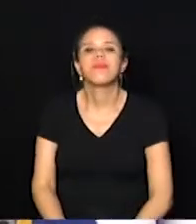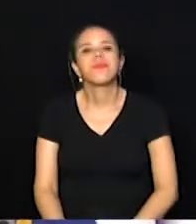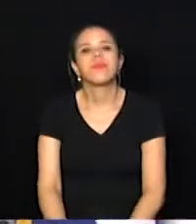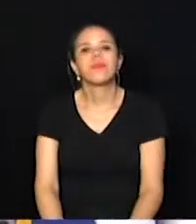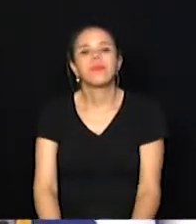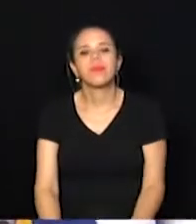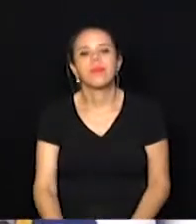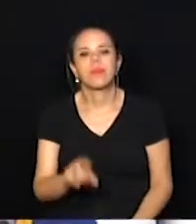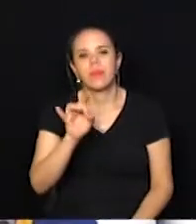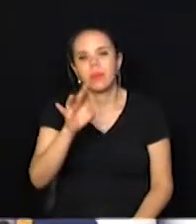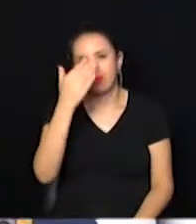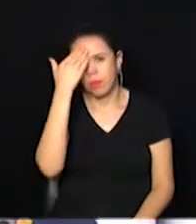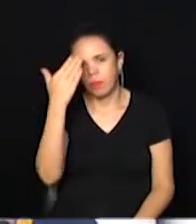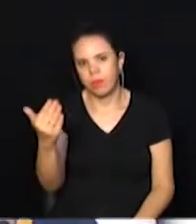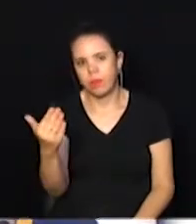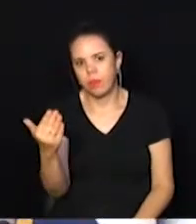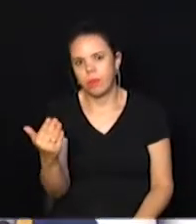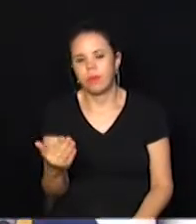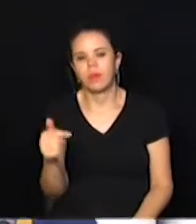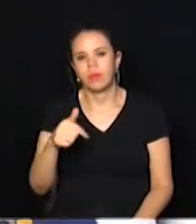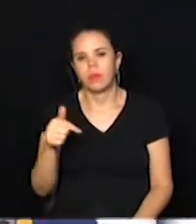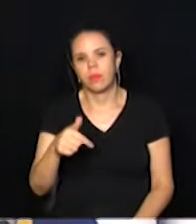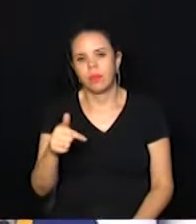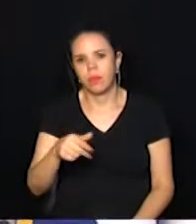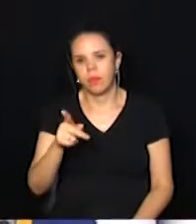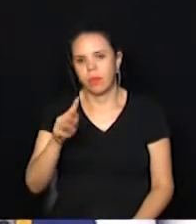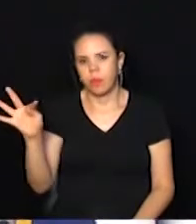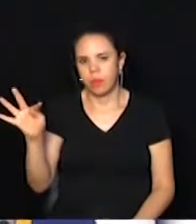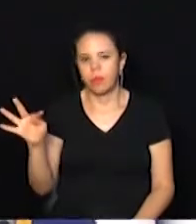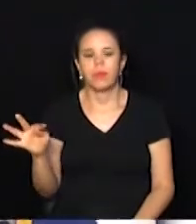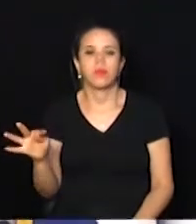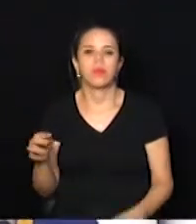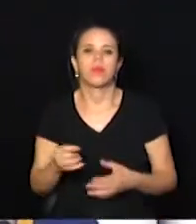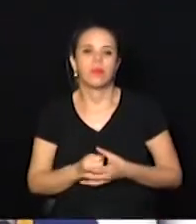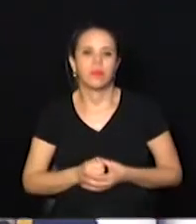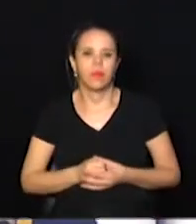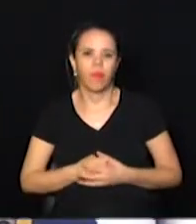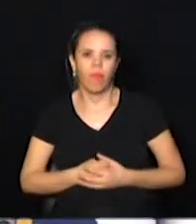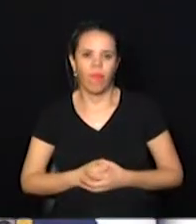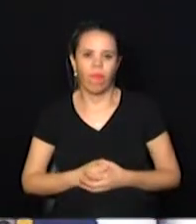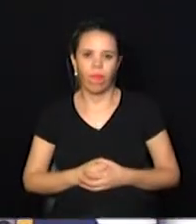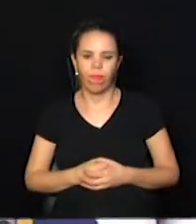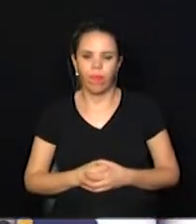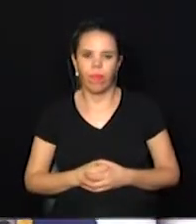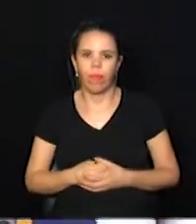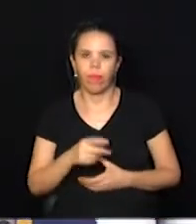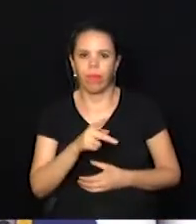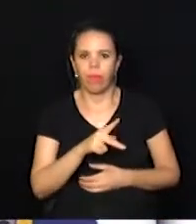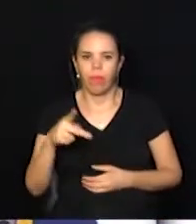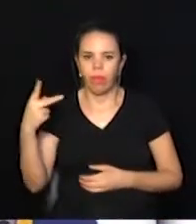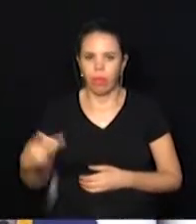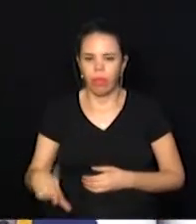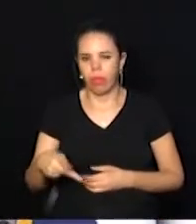Então, eu só tenho a agradecer aqui a bancada do PT, o Orfei, presidente, a